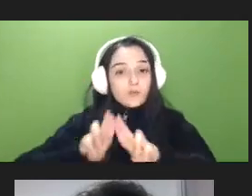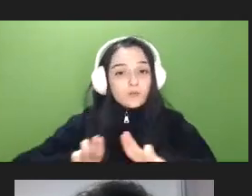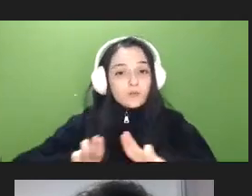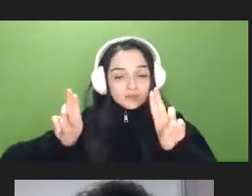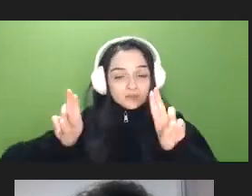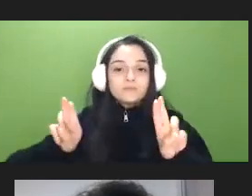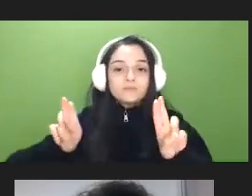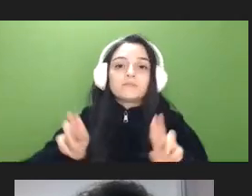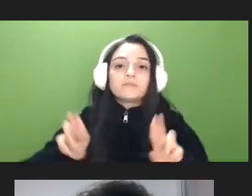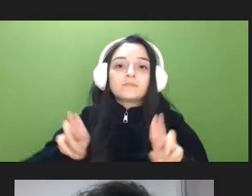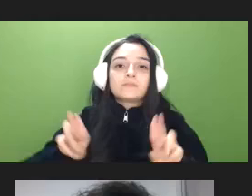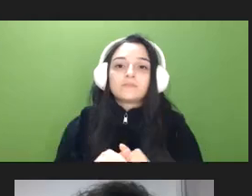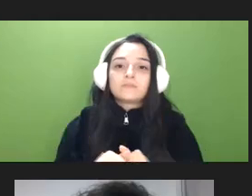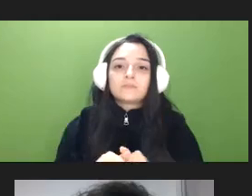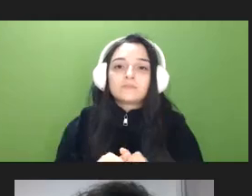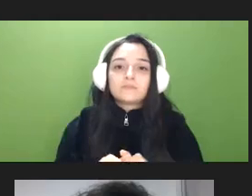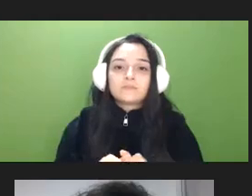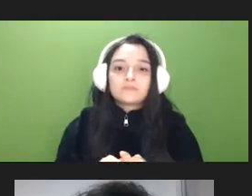Mencionei ali